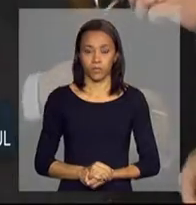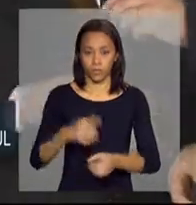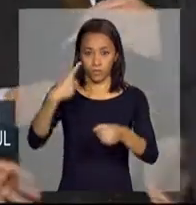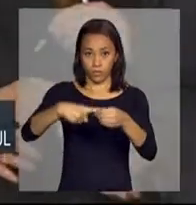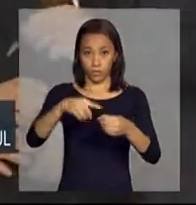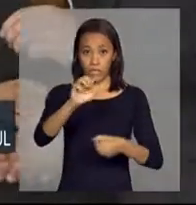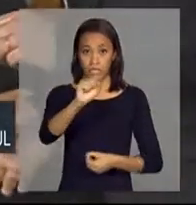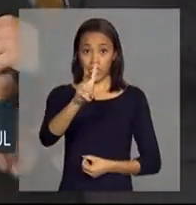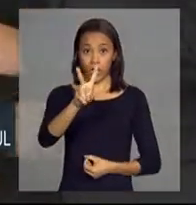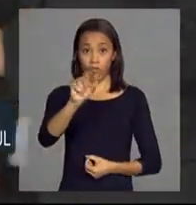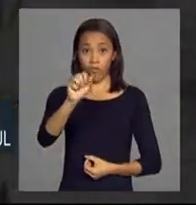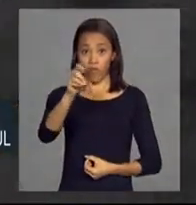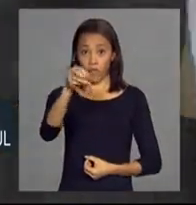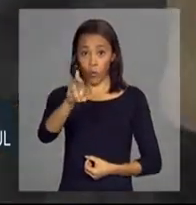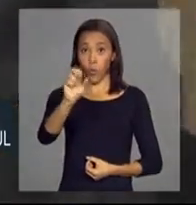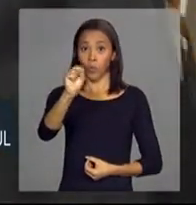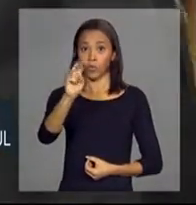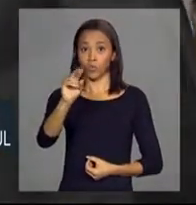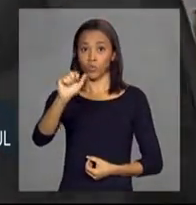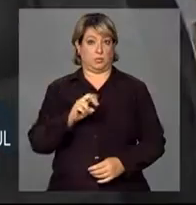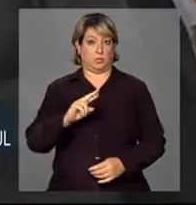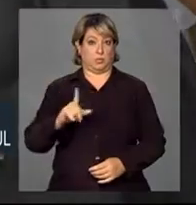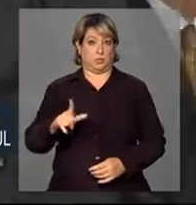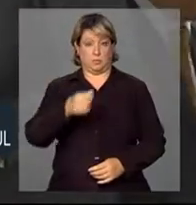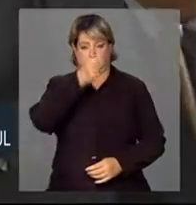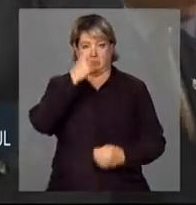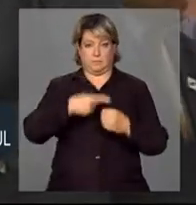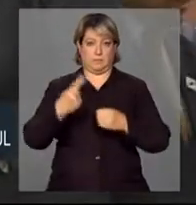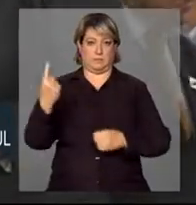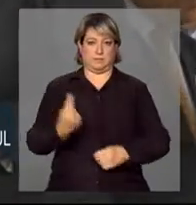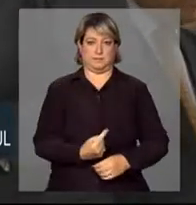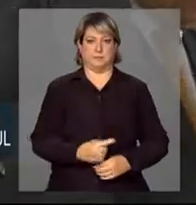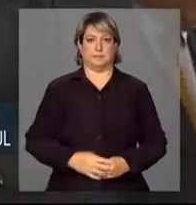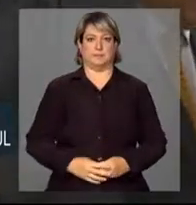Salvador do Sul, prefeita Carla Maria Speck.